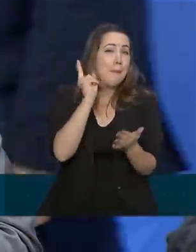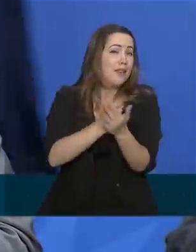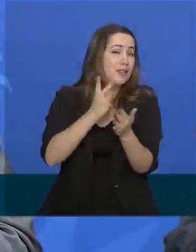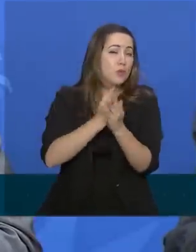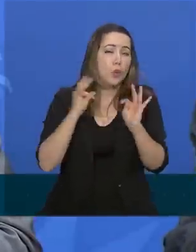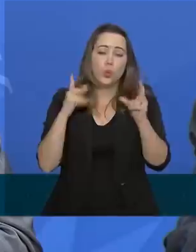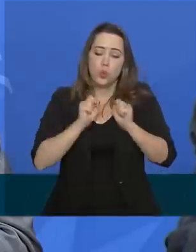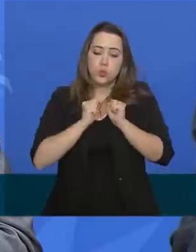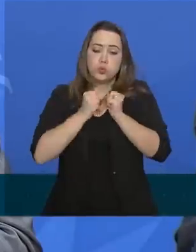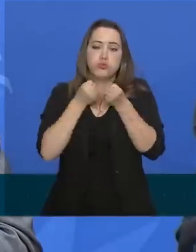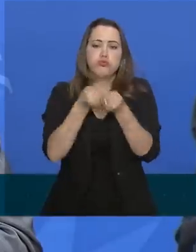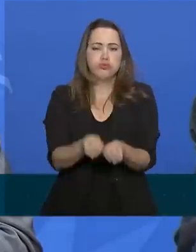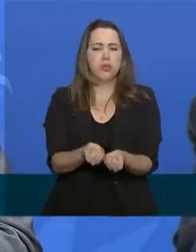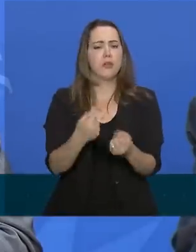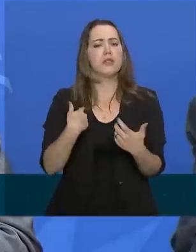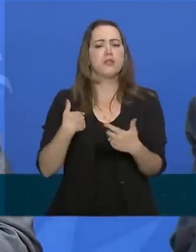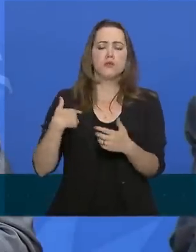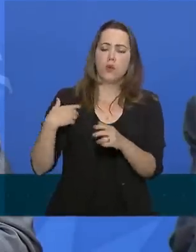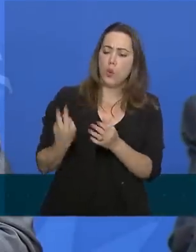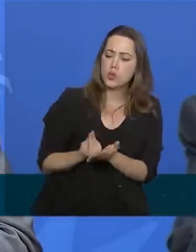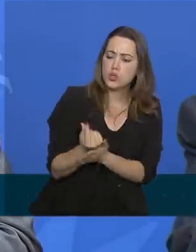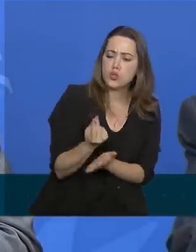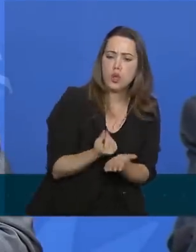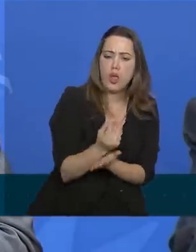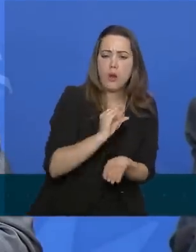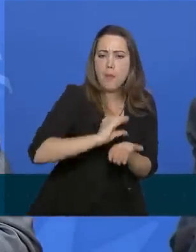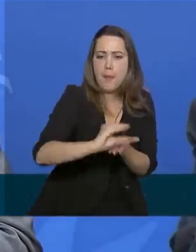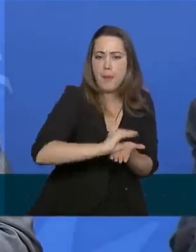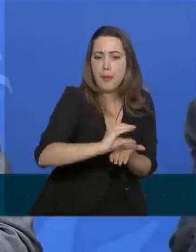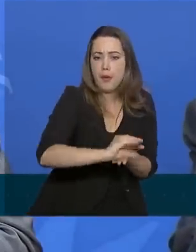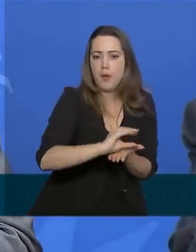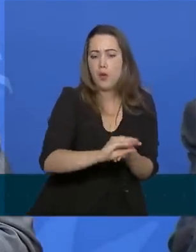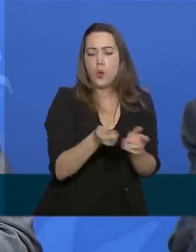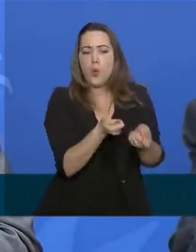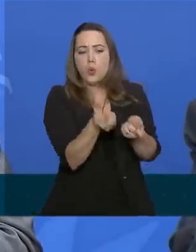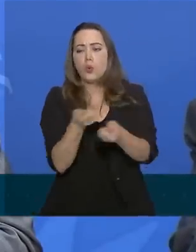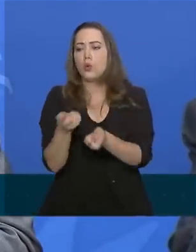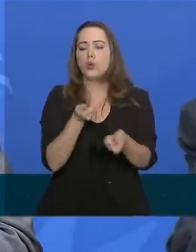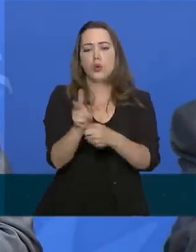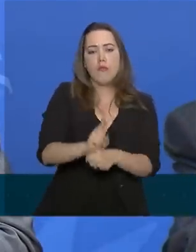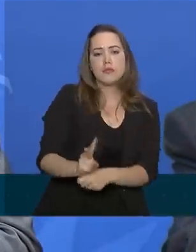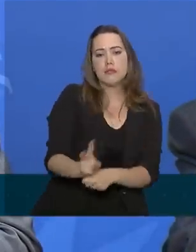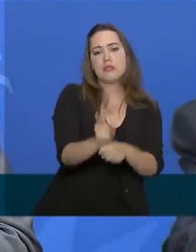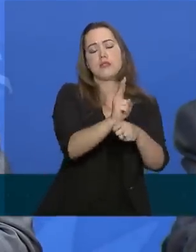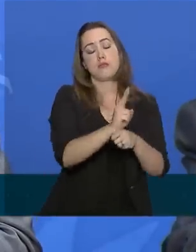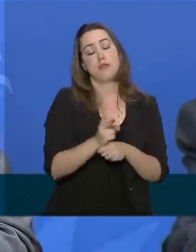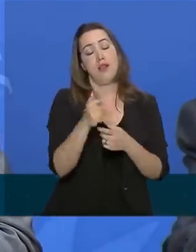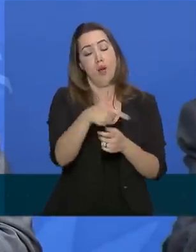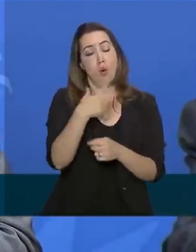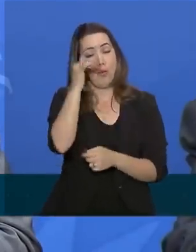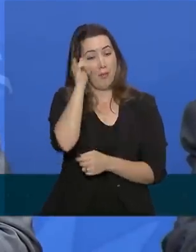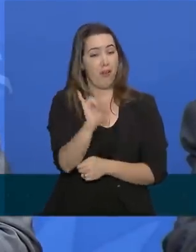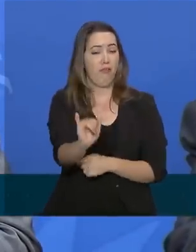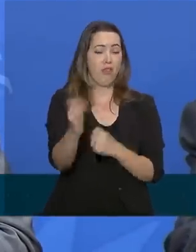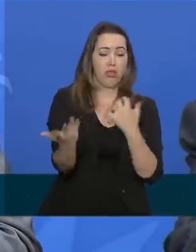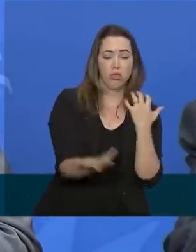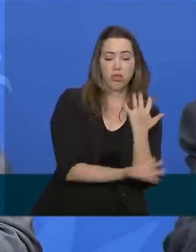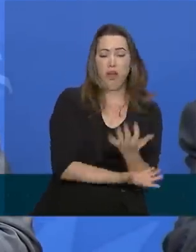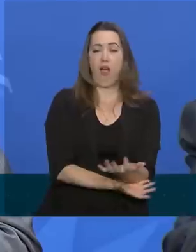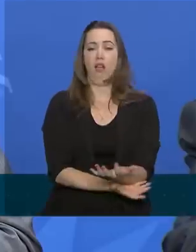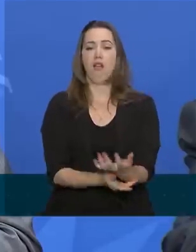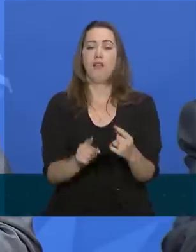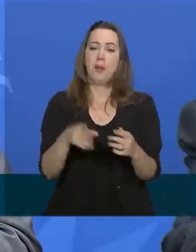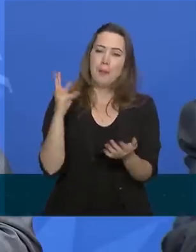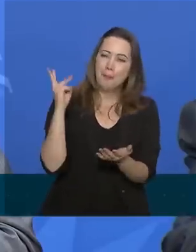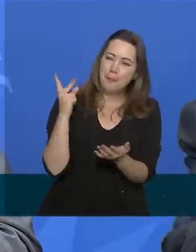despendidos ao longo desses anos em operações de comando e controle fiscalização e repressão ainda assim